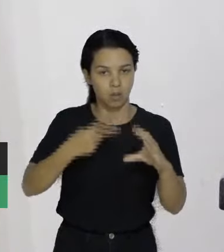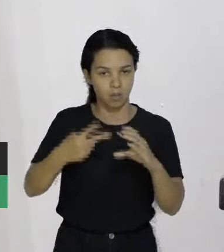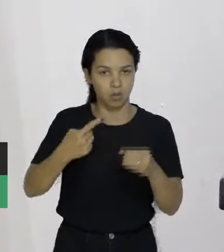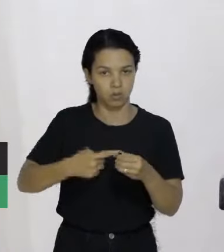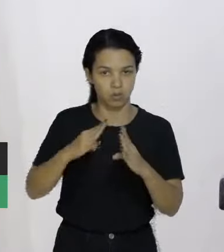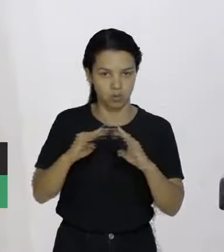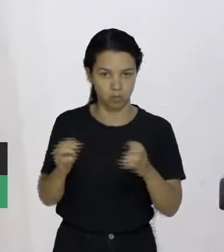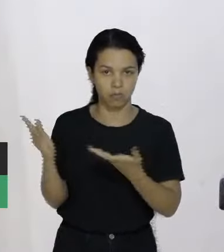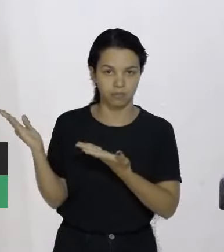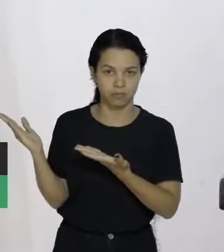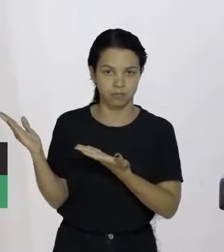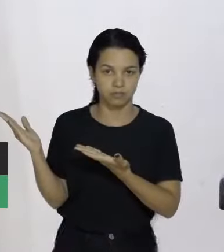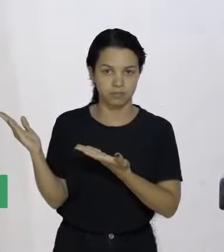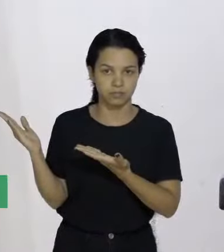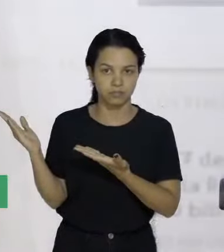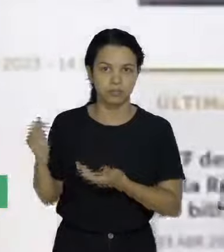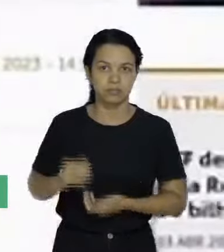de Brusque